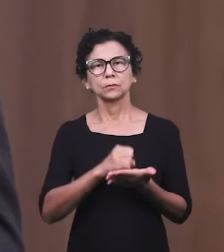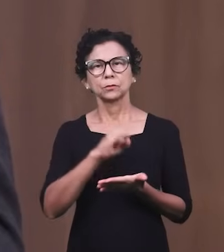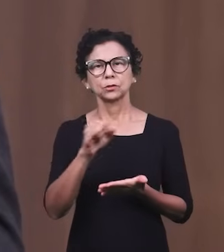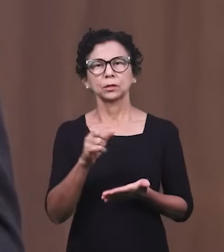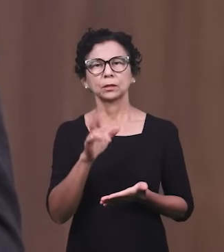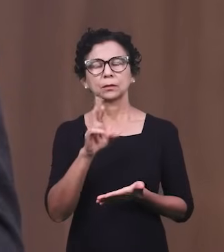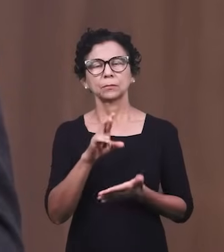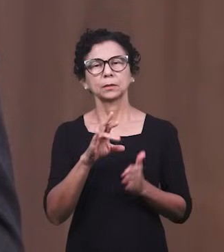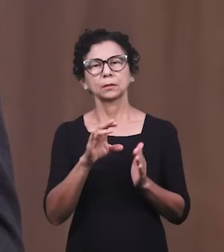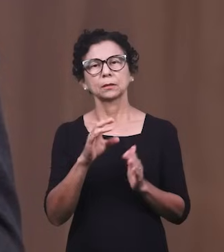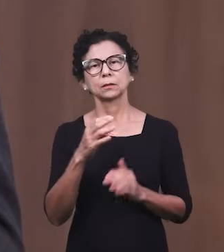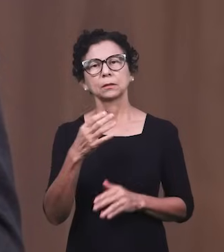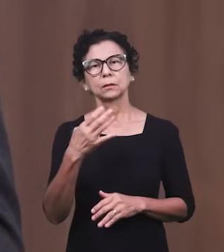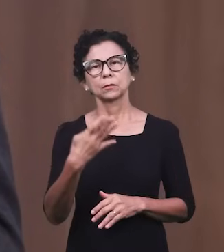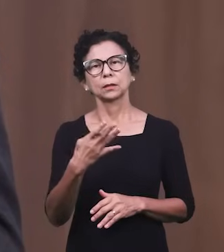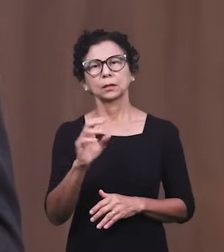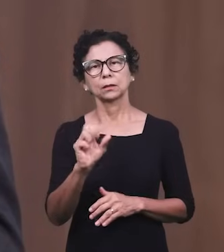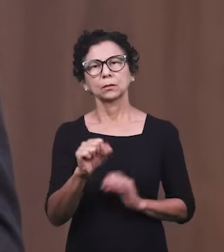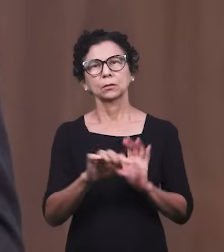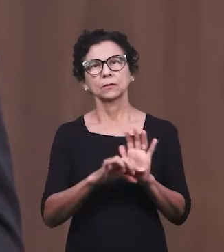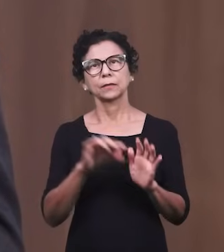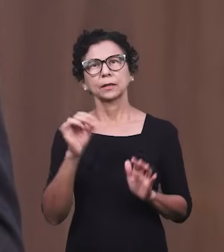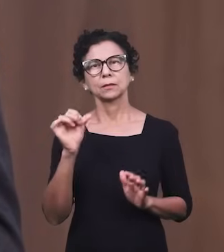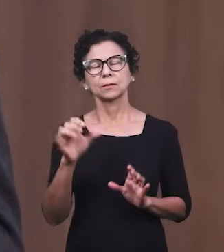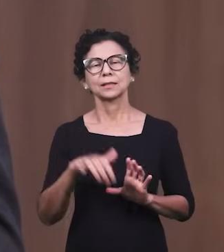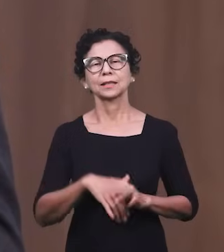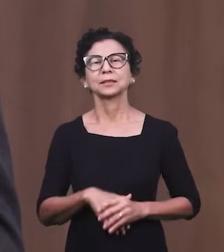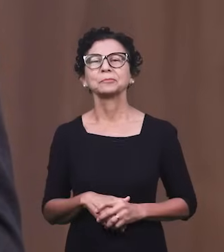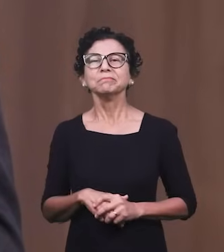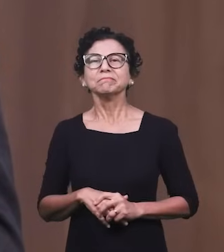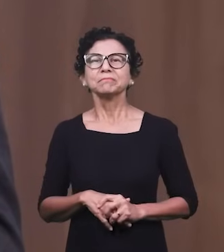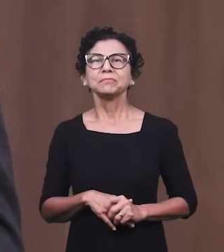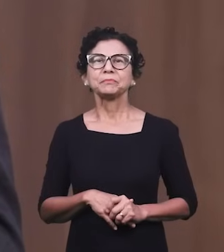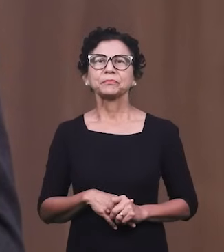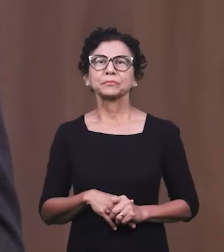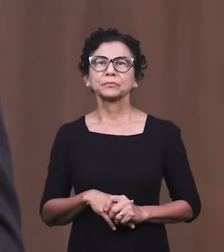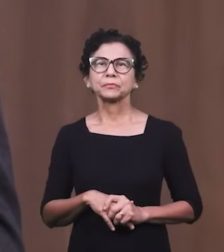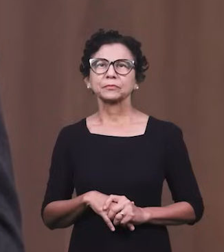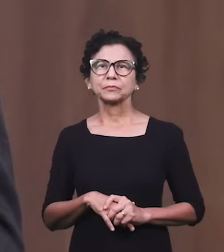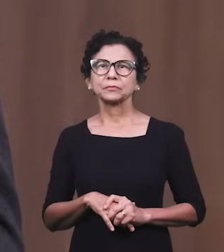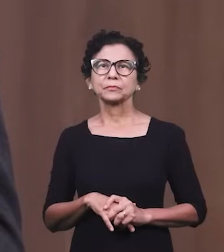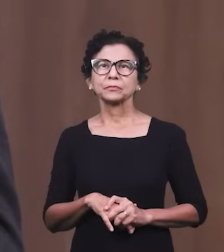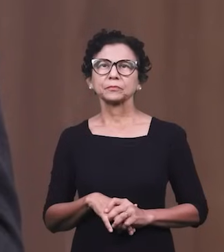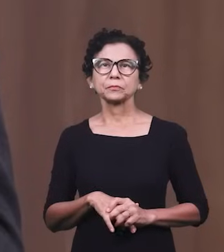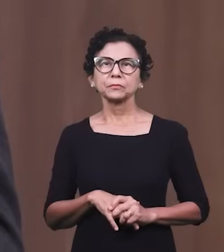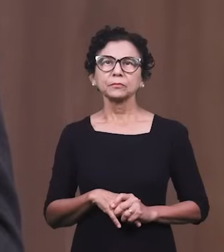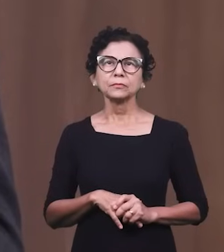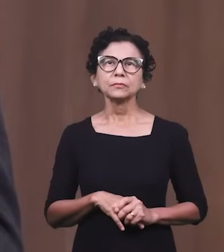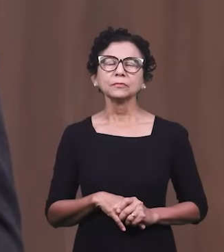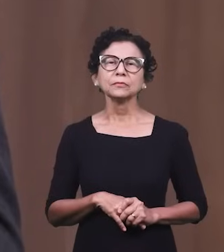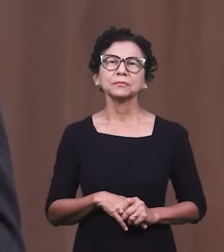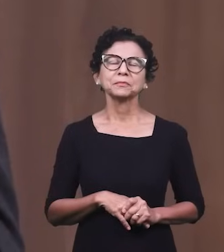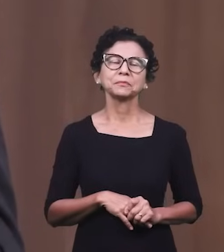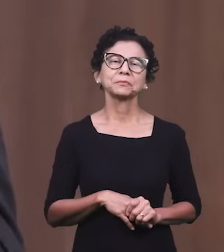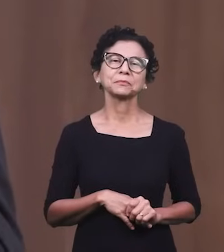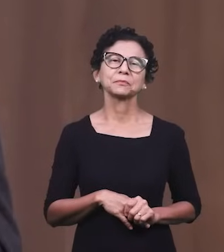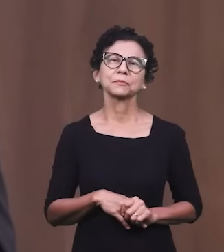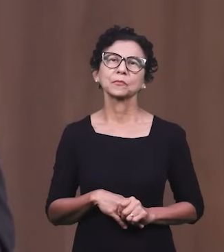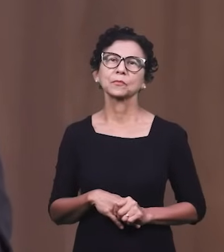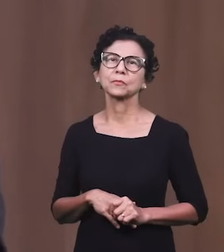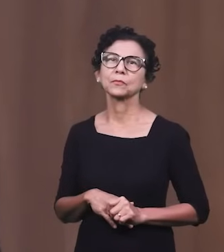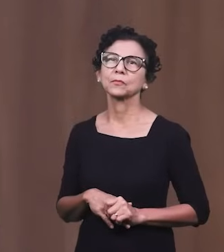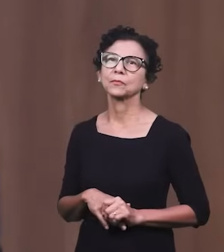verso 6 fala assim fugi salvai a vossa vida e sereis como a tamargueira no